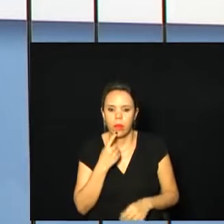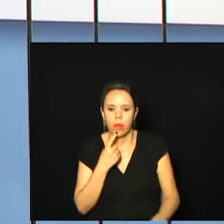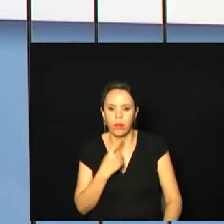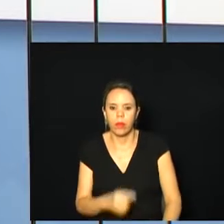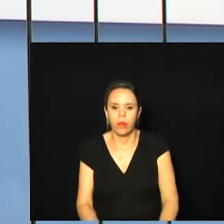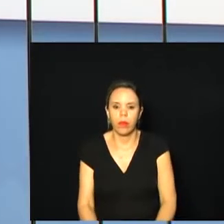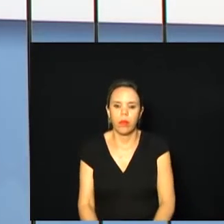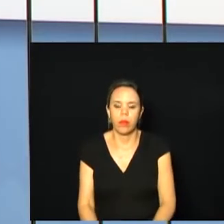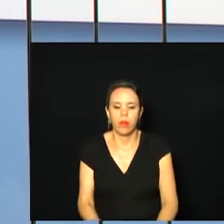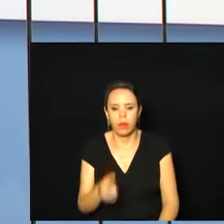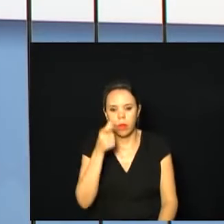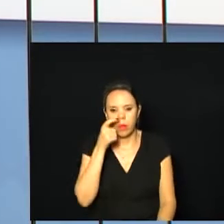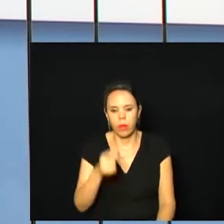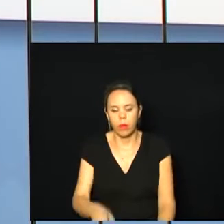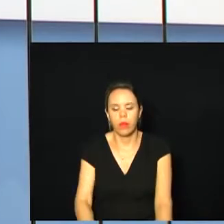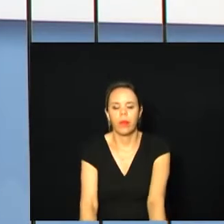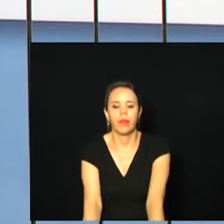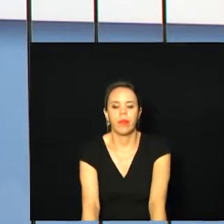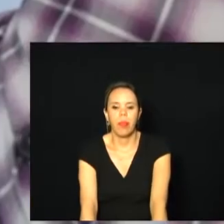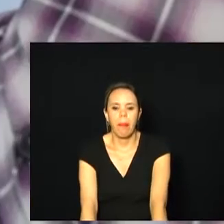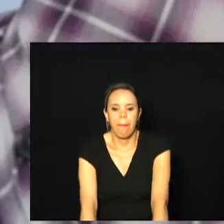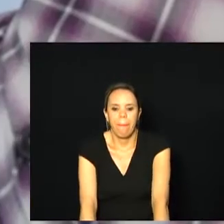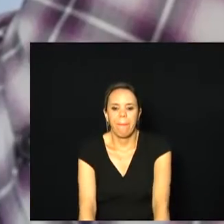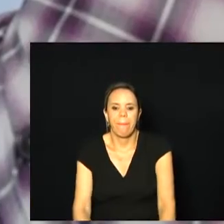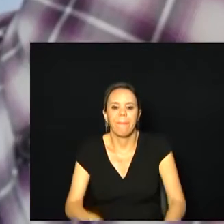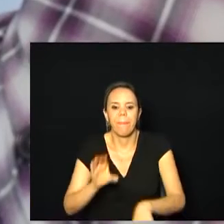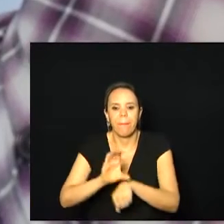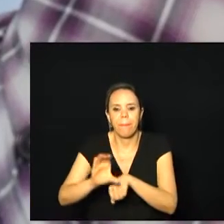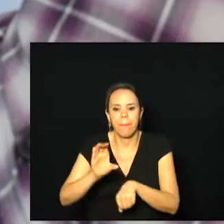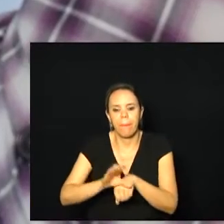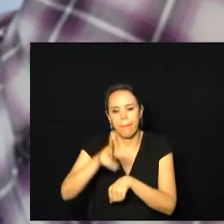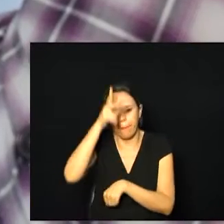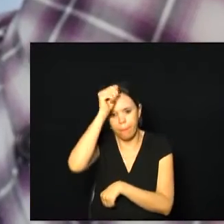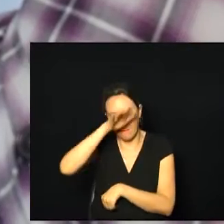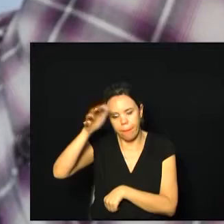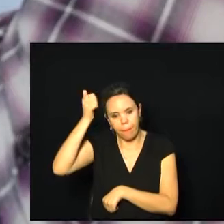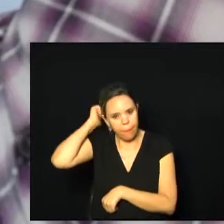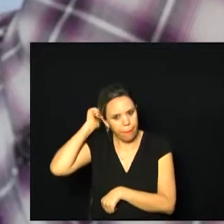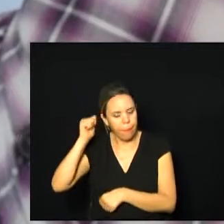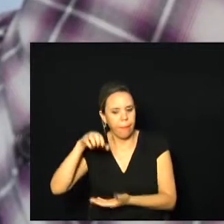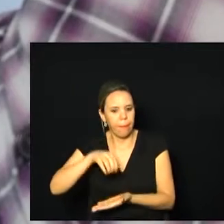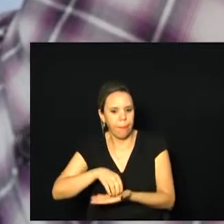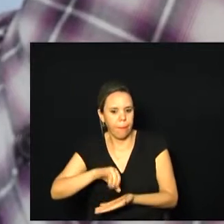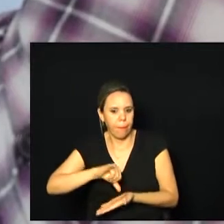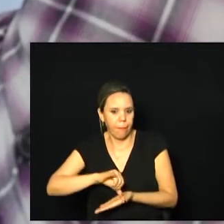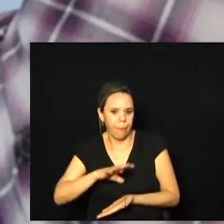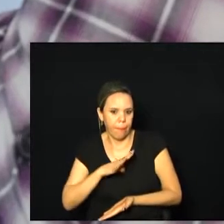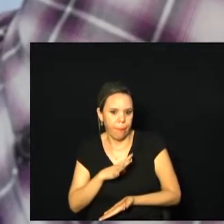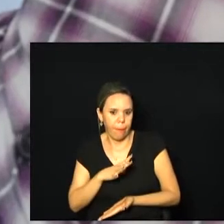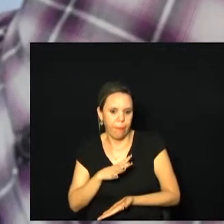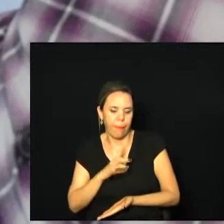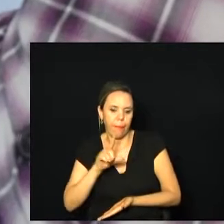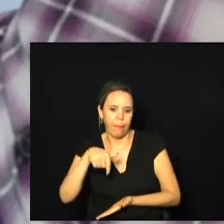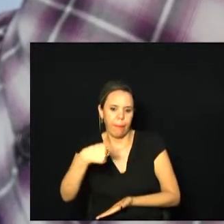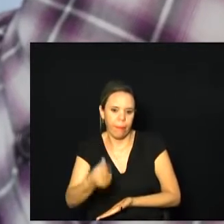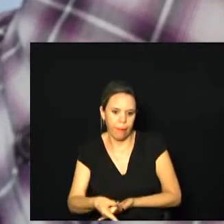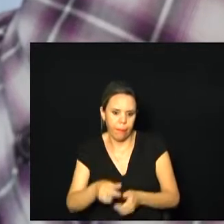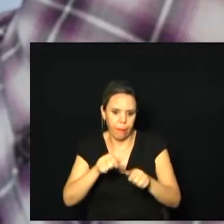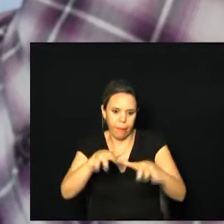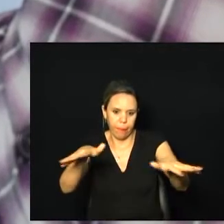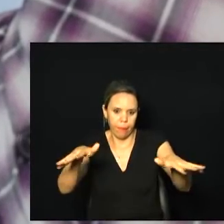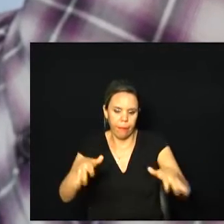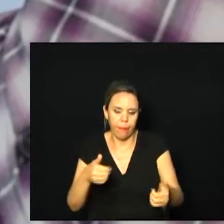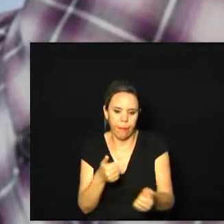Campus Campinas. Acompanhe. Os cursinhos populares surgiram no centro da cidade e, posteriormente, foram